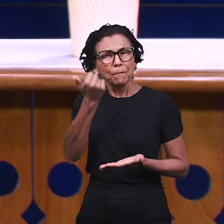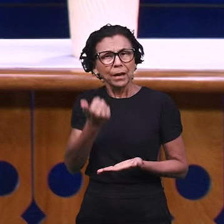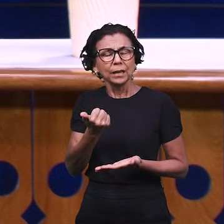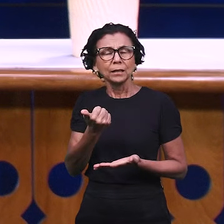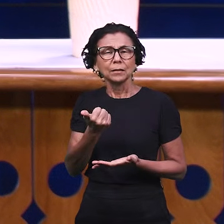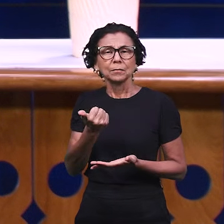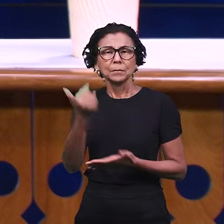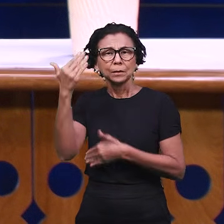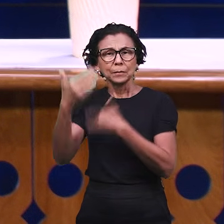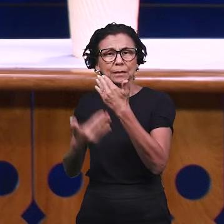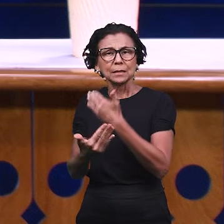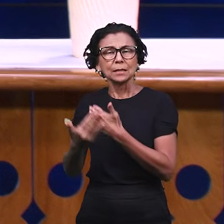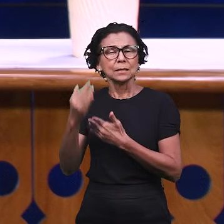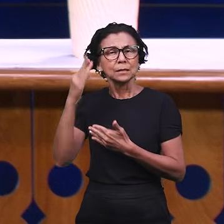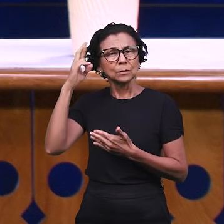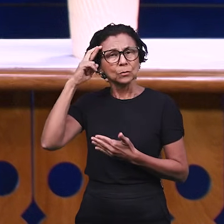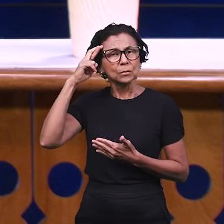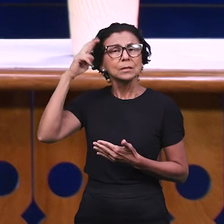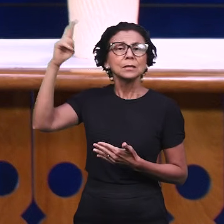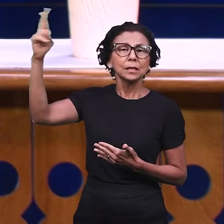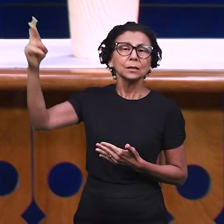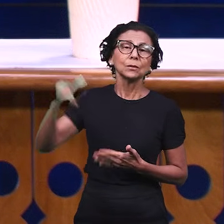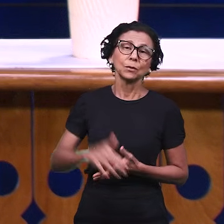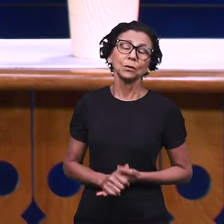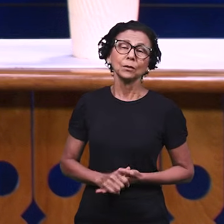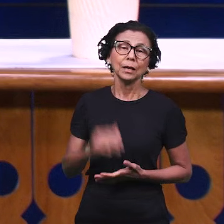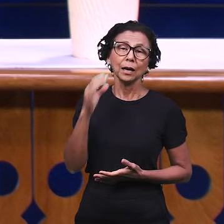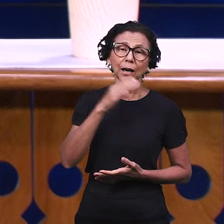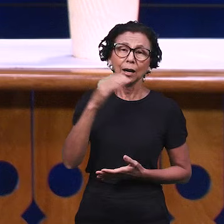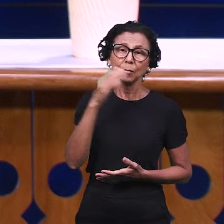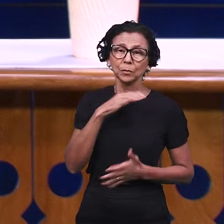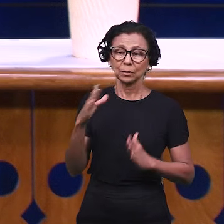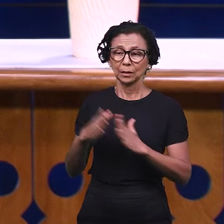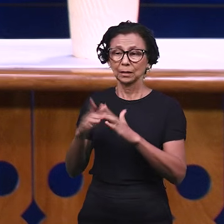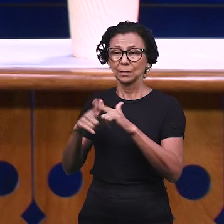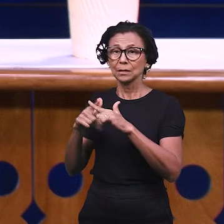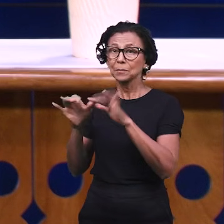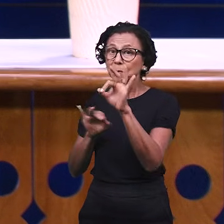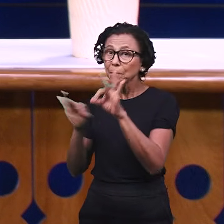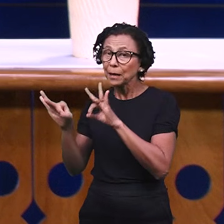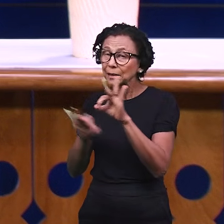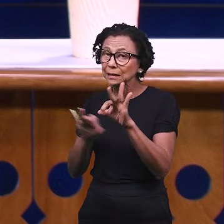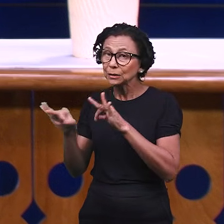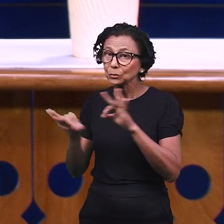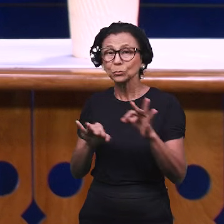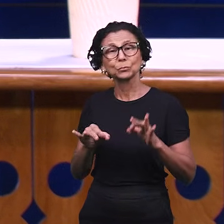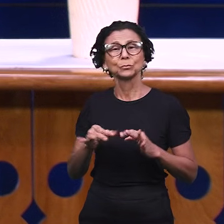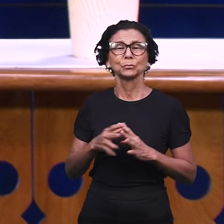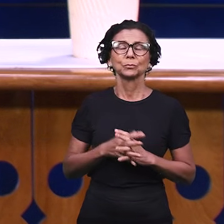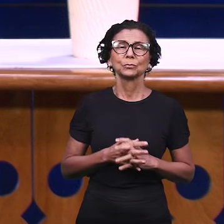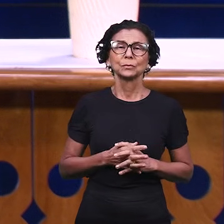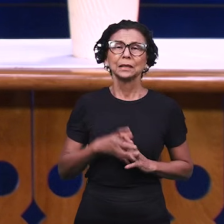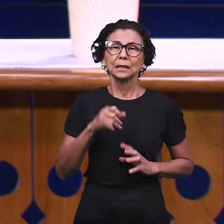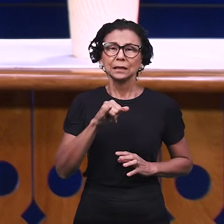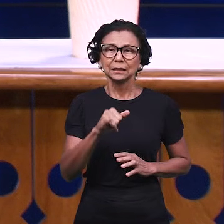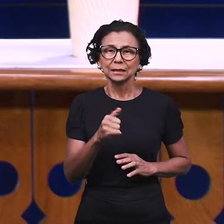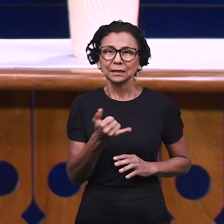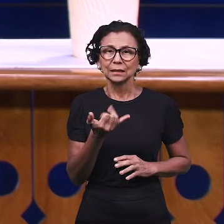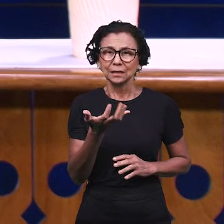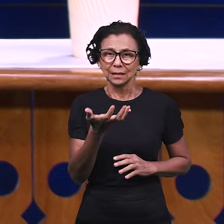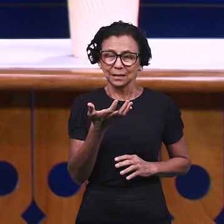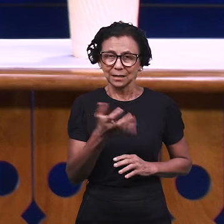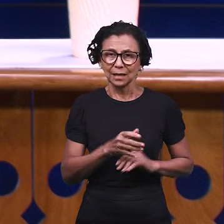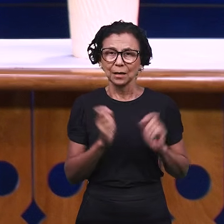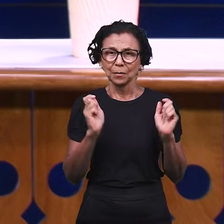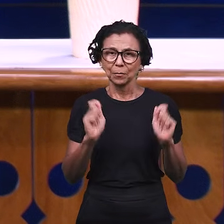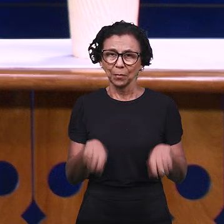que a igreja ela está vivendo, se preparando para encontrar com o noivo. E ainda, quem quiser, tome de